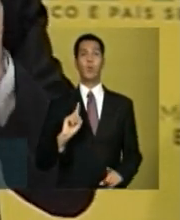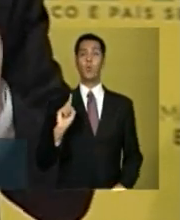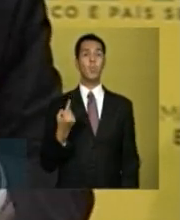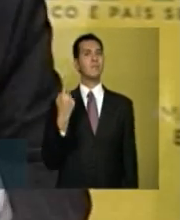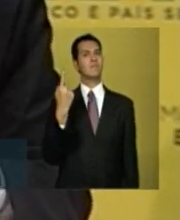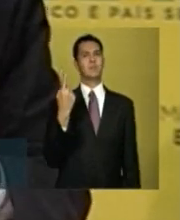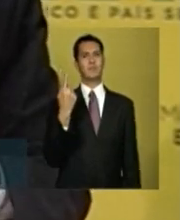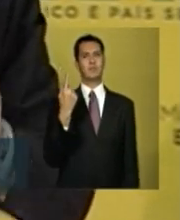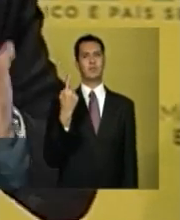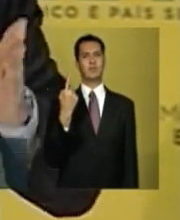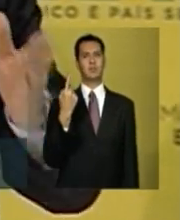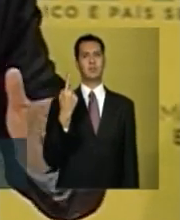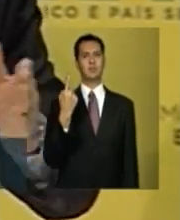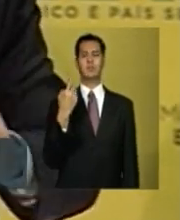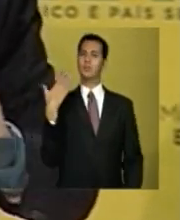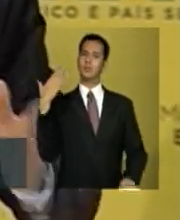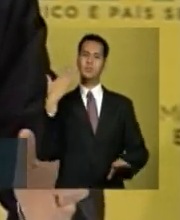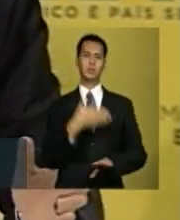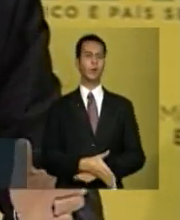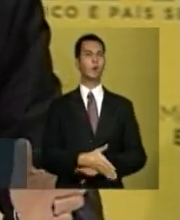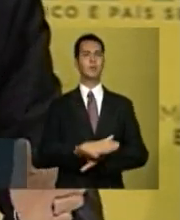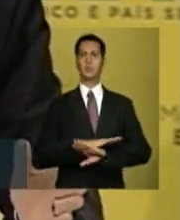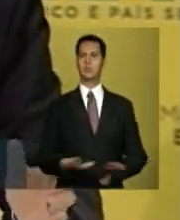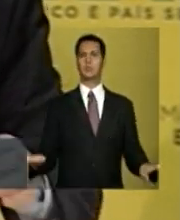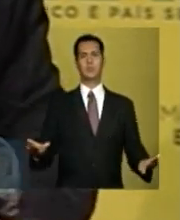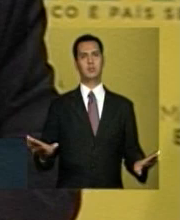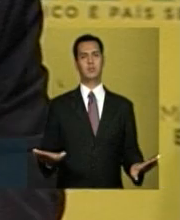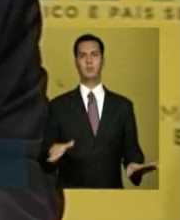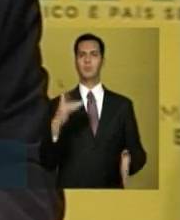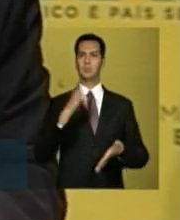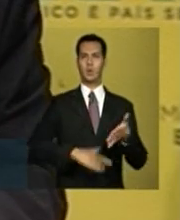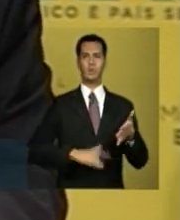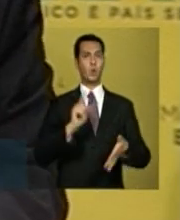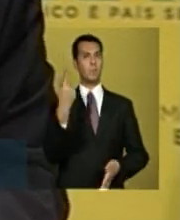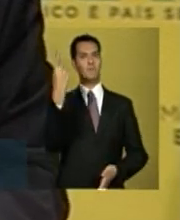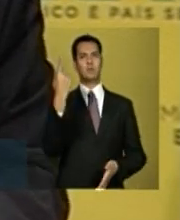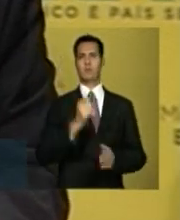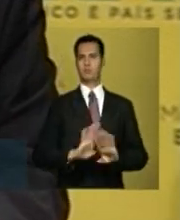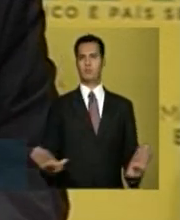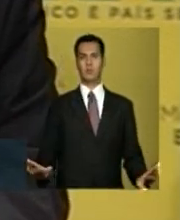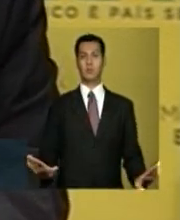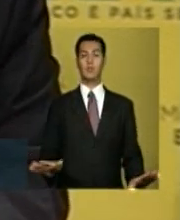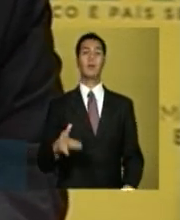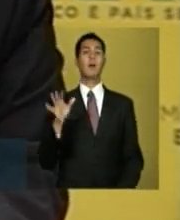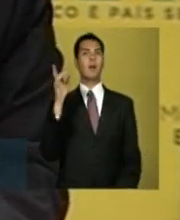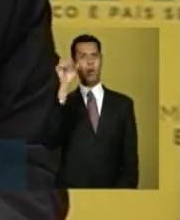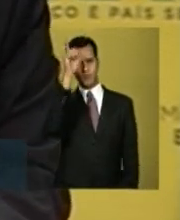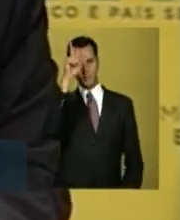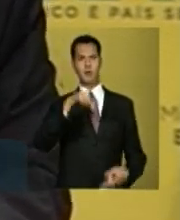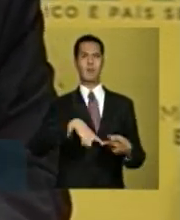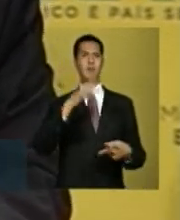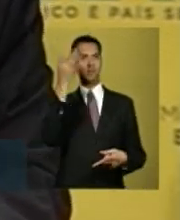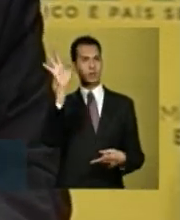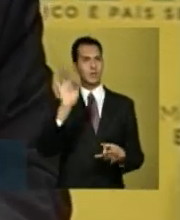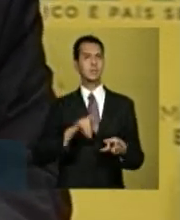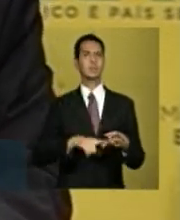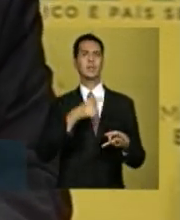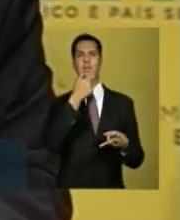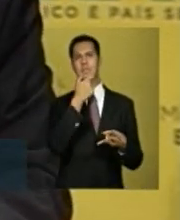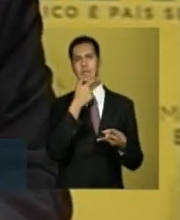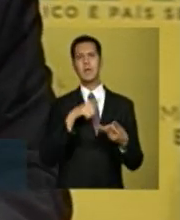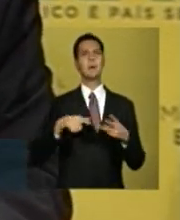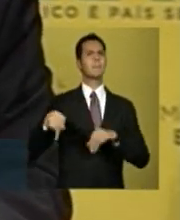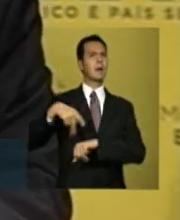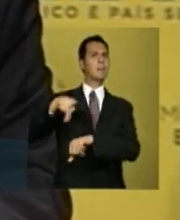uma vez só entrou entrou não entrou tá fora Alemanha França Reino Unido todos